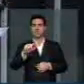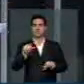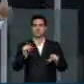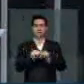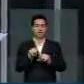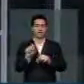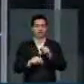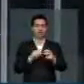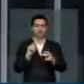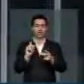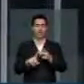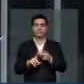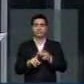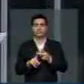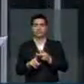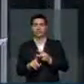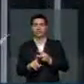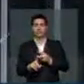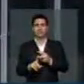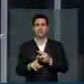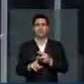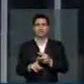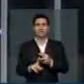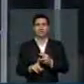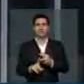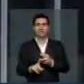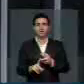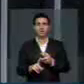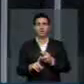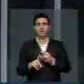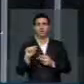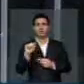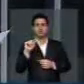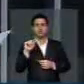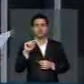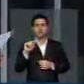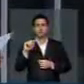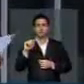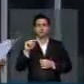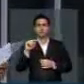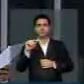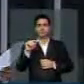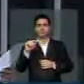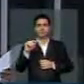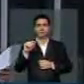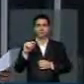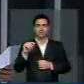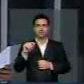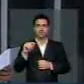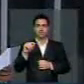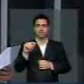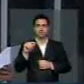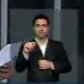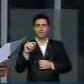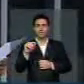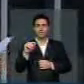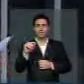bonita de vida eu vou para maracangalha eu vou eu vou com chapéu de